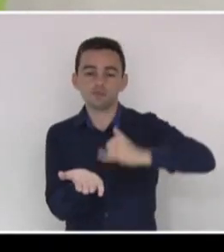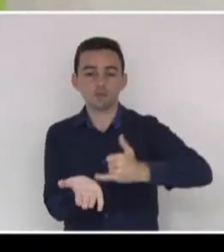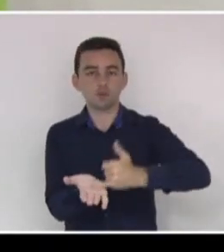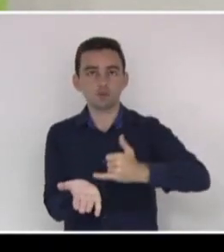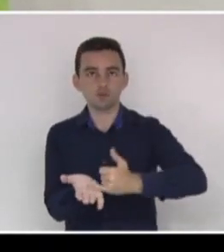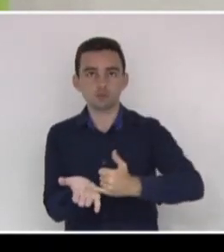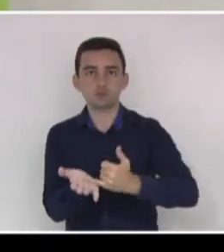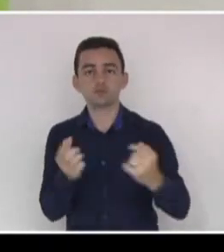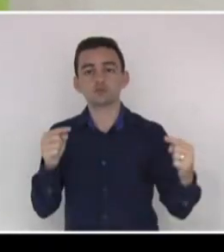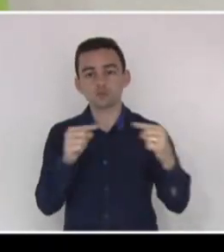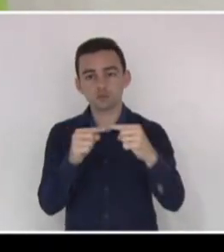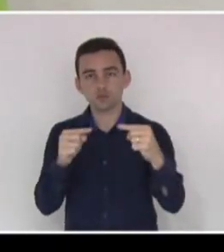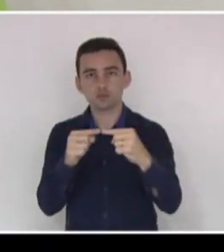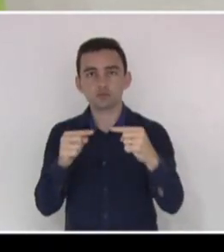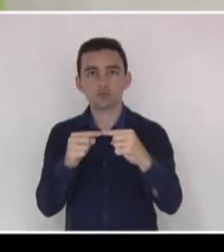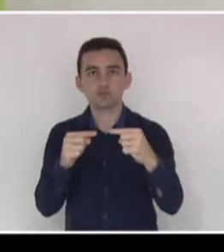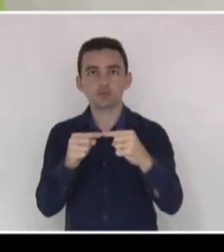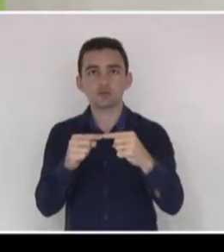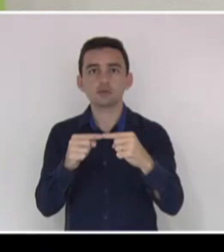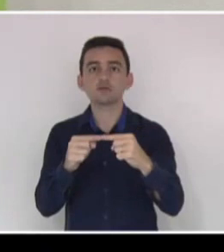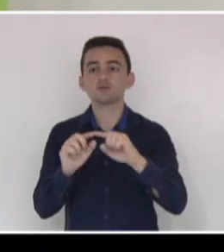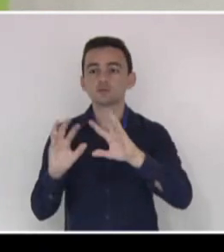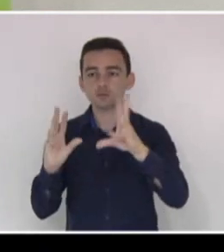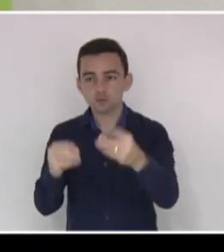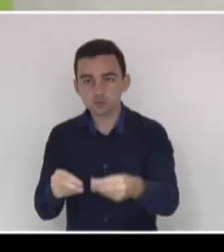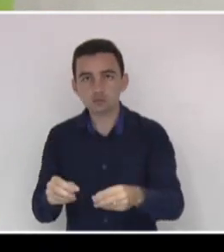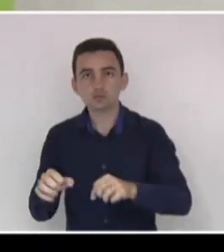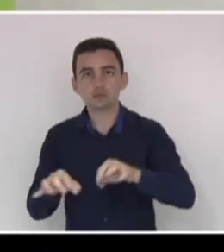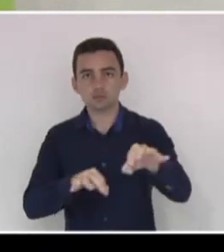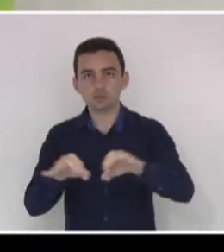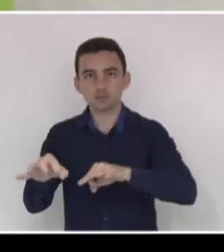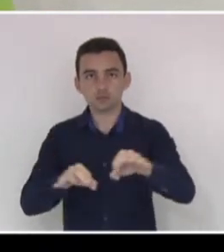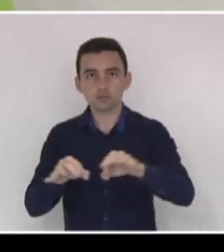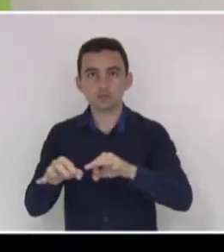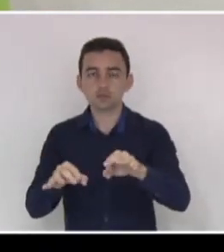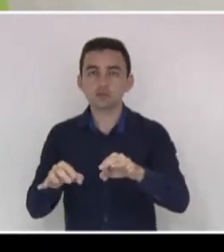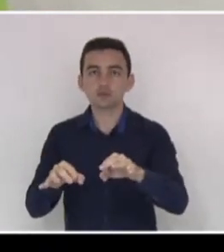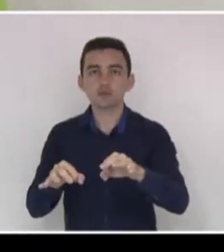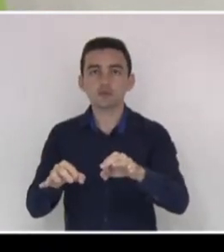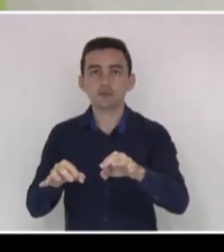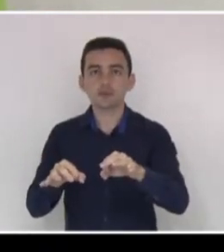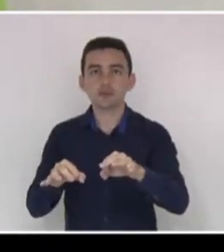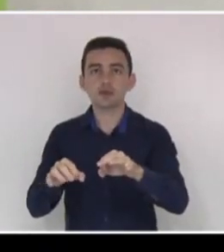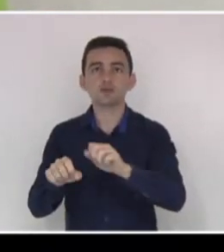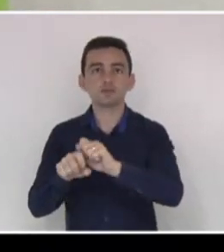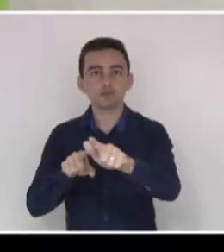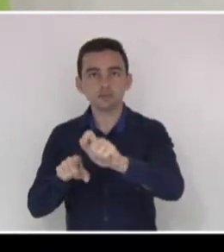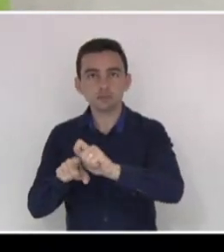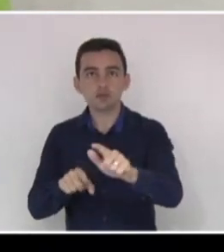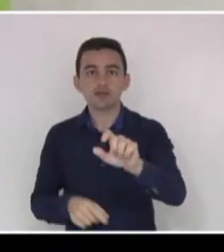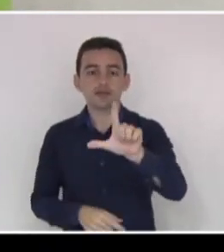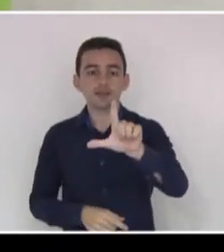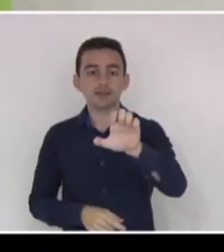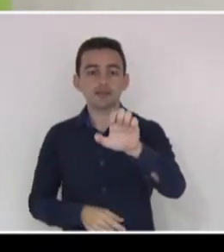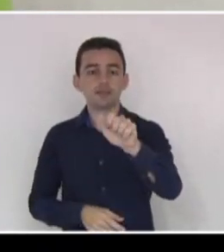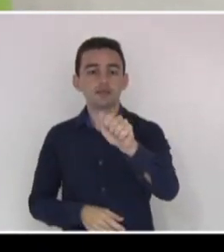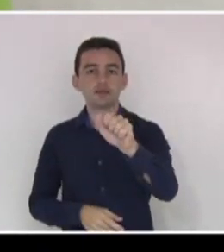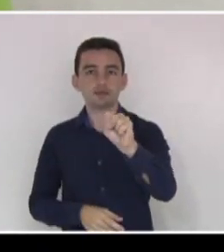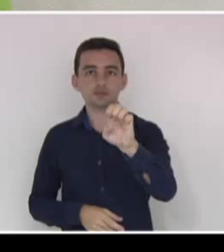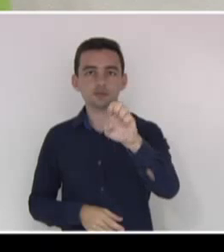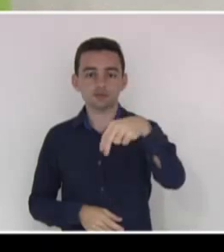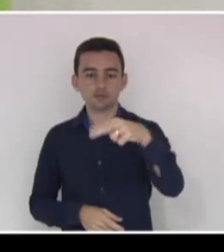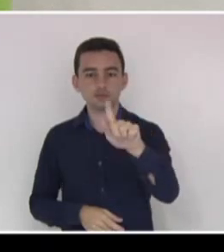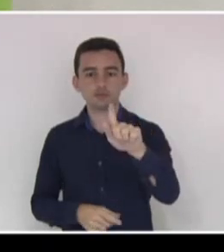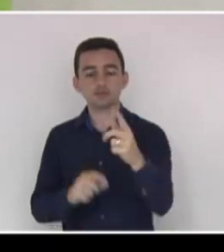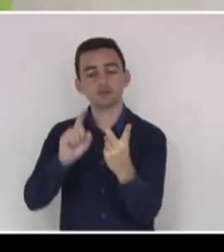sobre serviços, sobre as operações de arrendamento mercantil, o leasing, operações com cartão